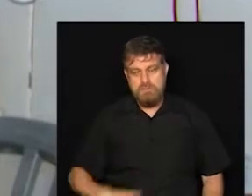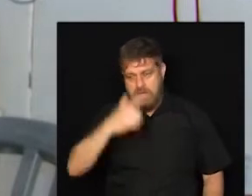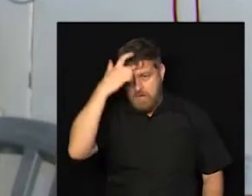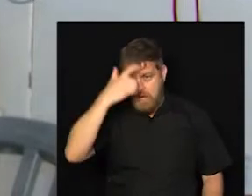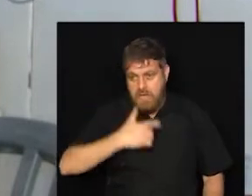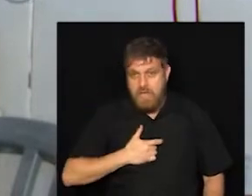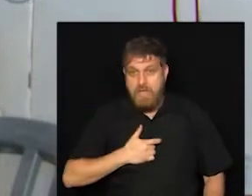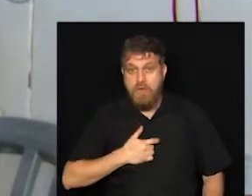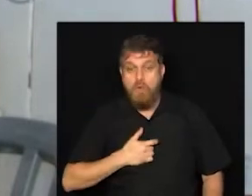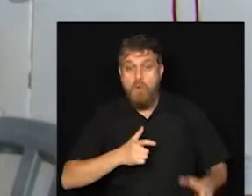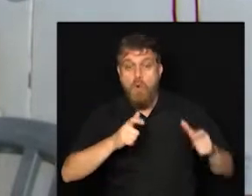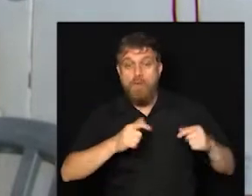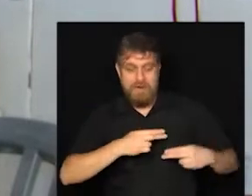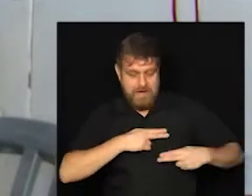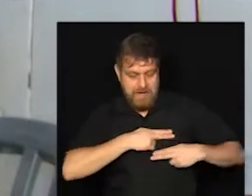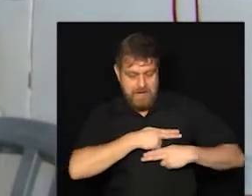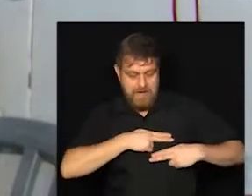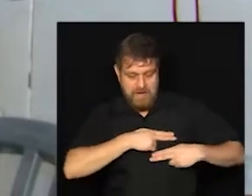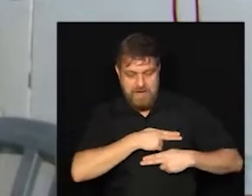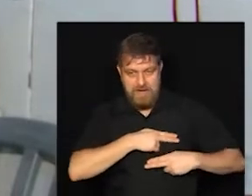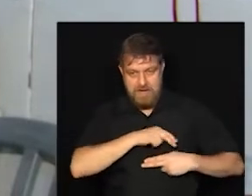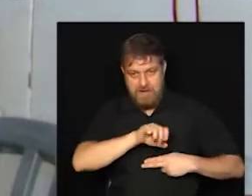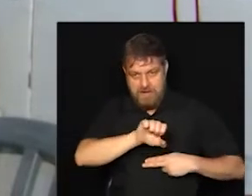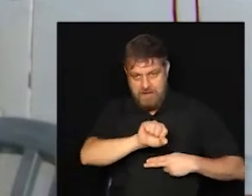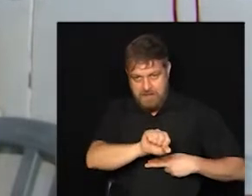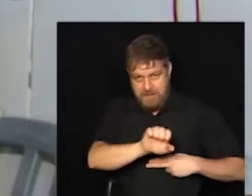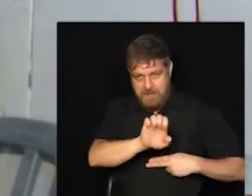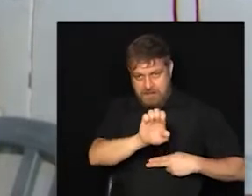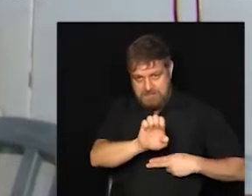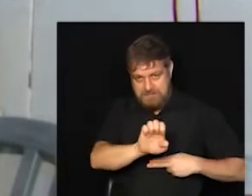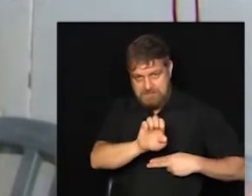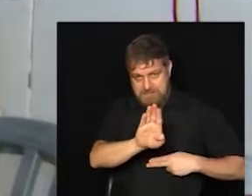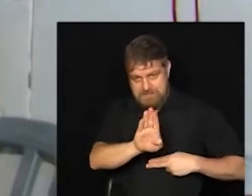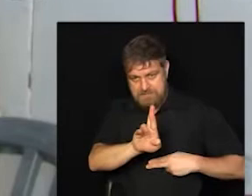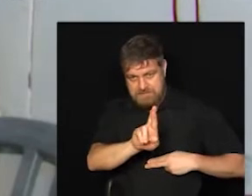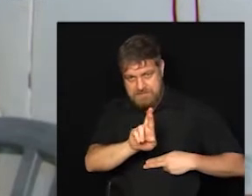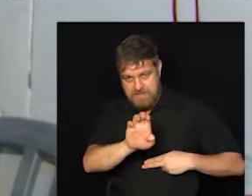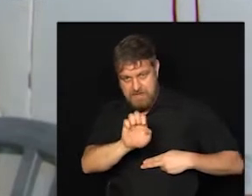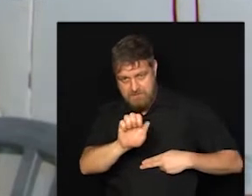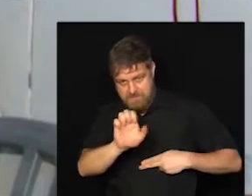isso que eu fui procurei o Sebrae, né, eu acho que é